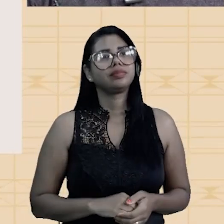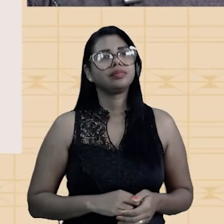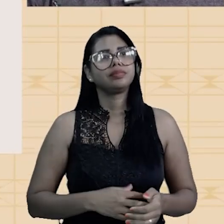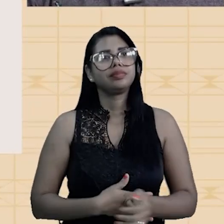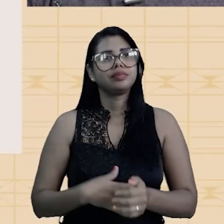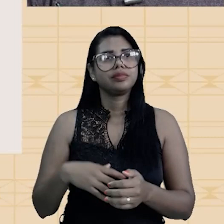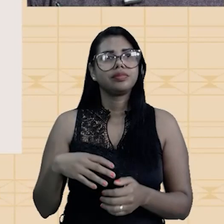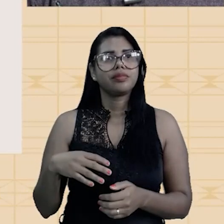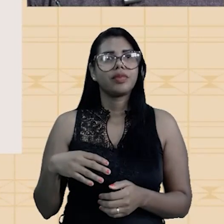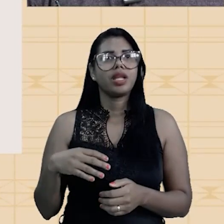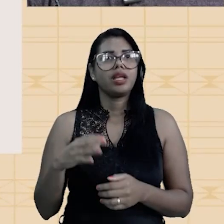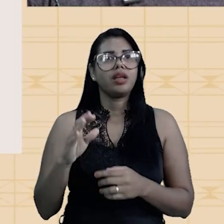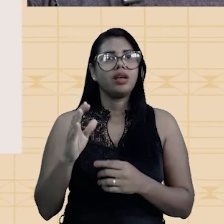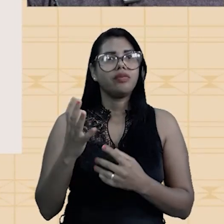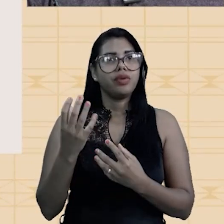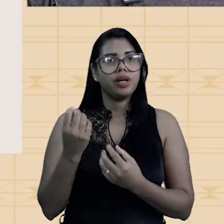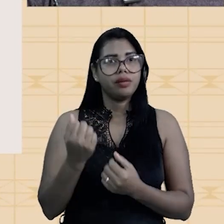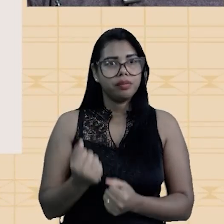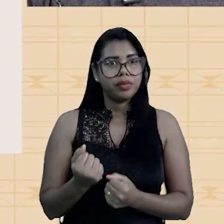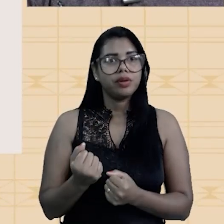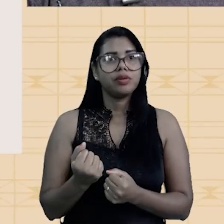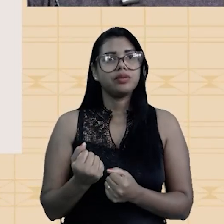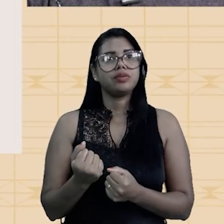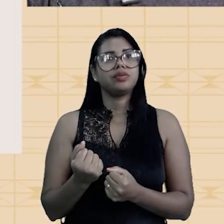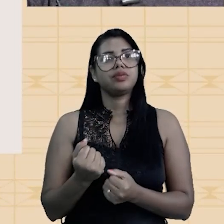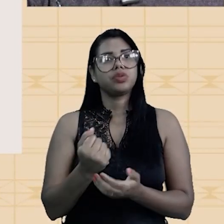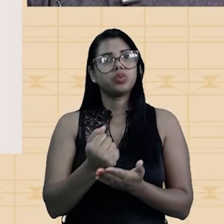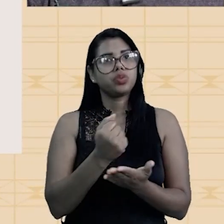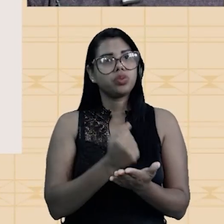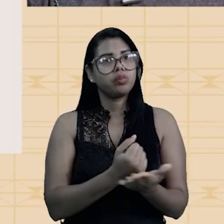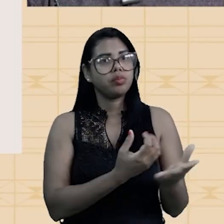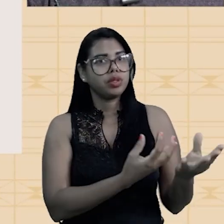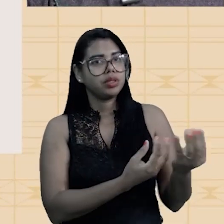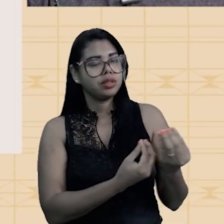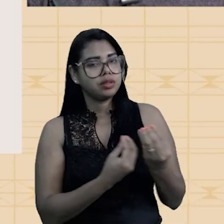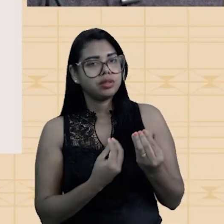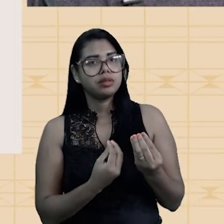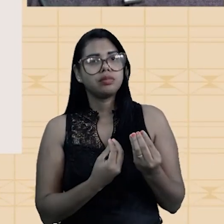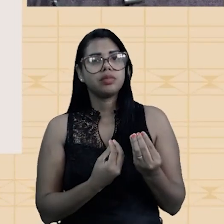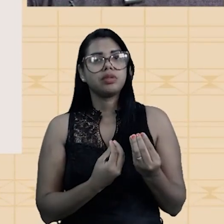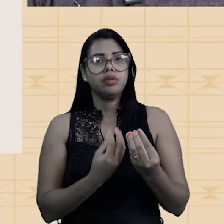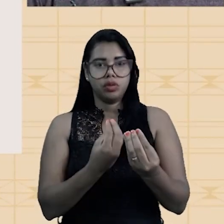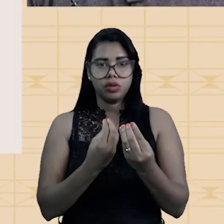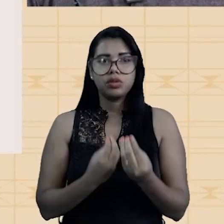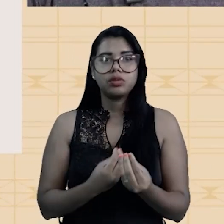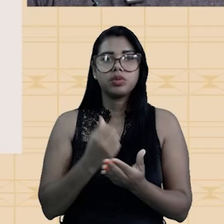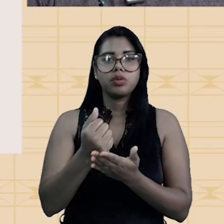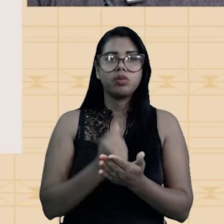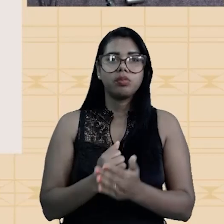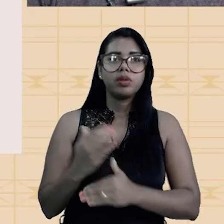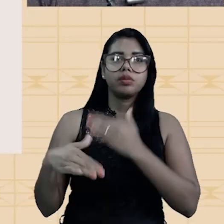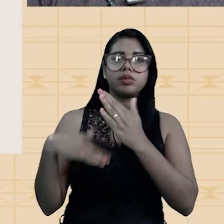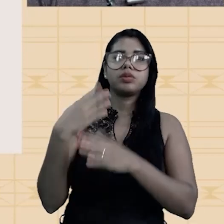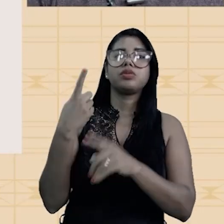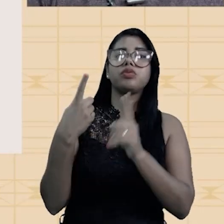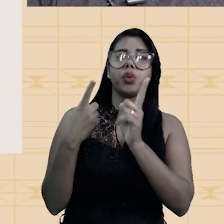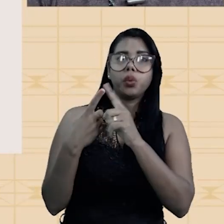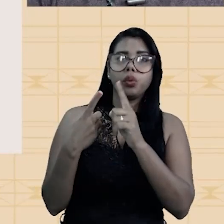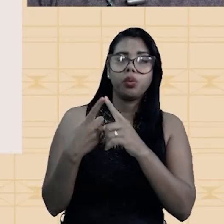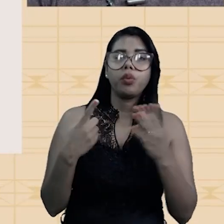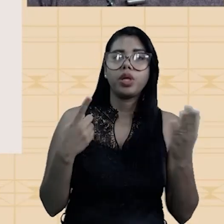a posse do documento. Ela falou no desenvolvimento 1. Então, veja que